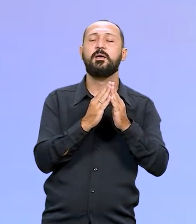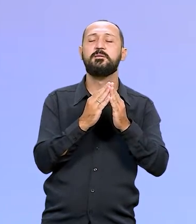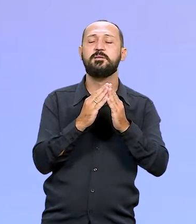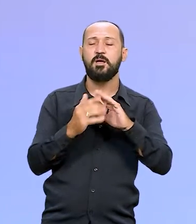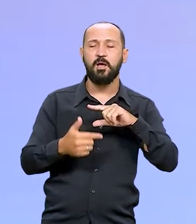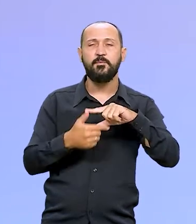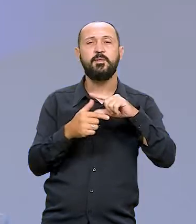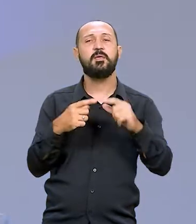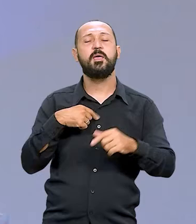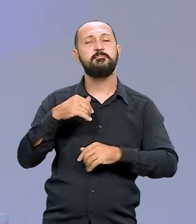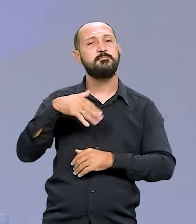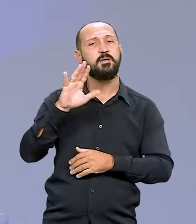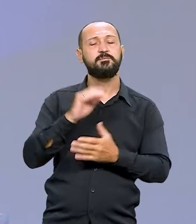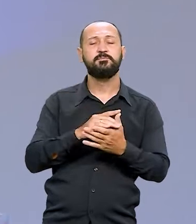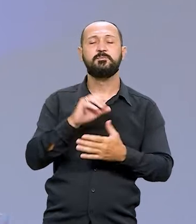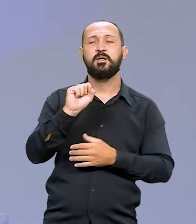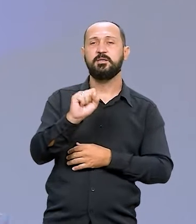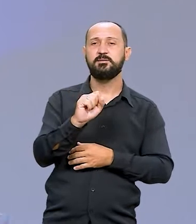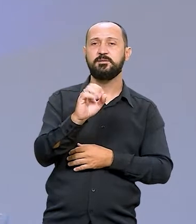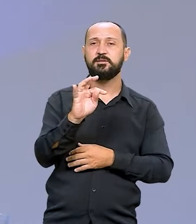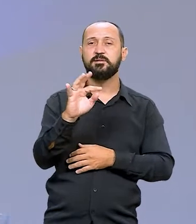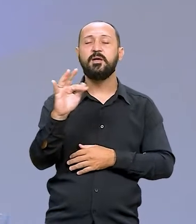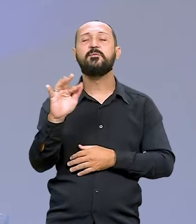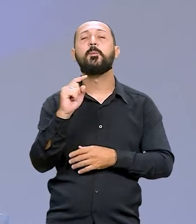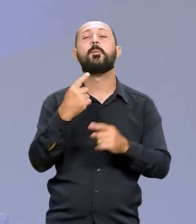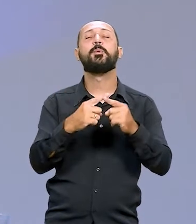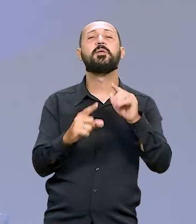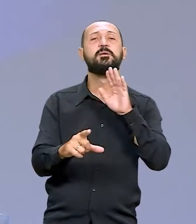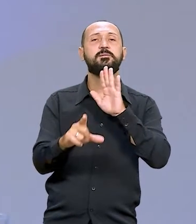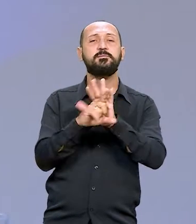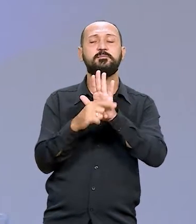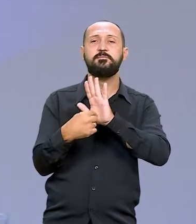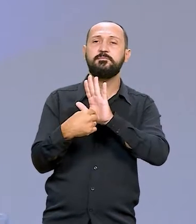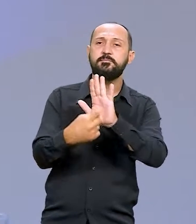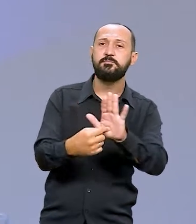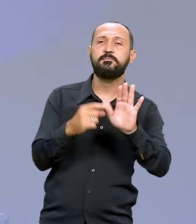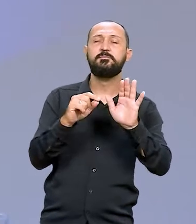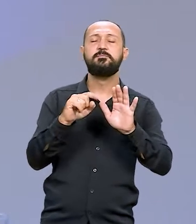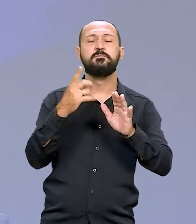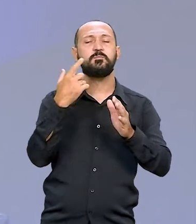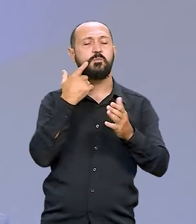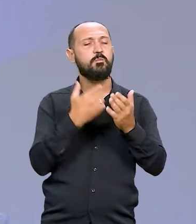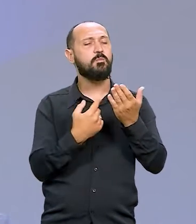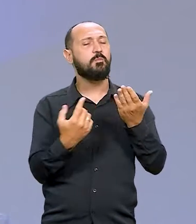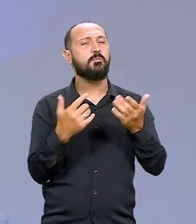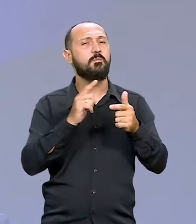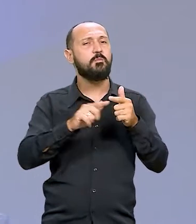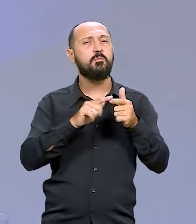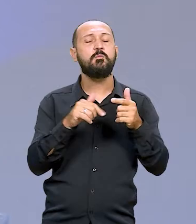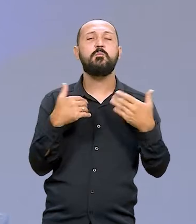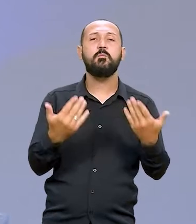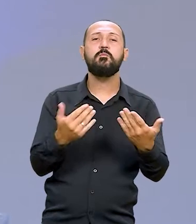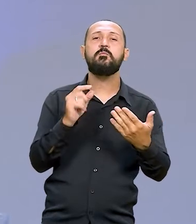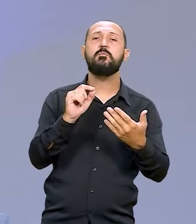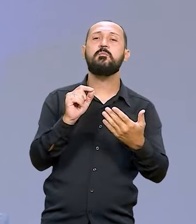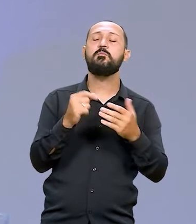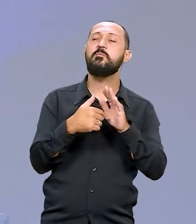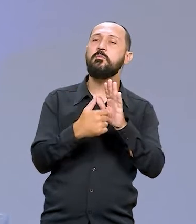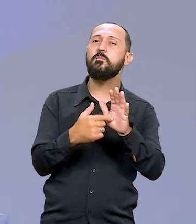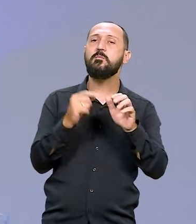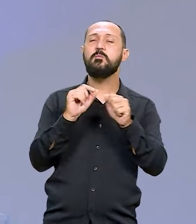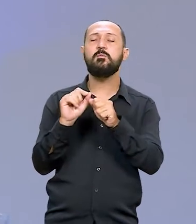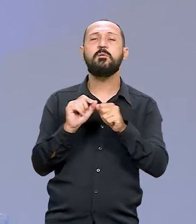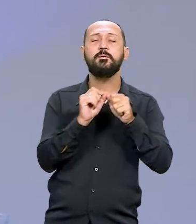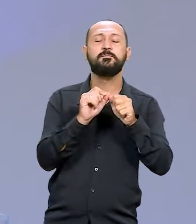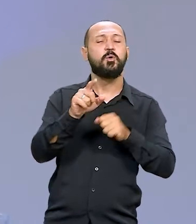alienação fiduciária que impera. E o que o STF decidiu? Por que essa lei foi posta em juízo e qual foi o caso em questão